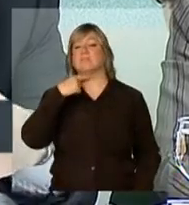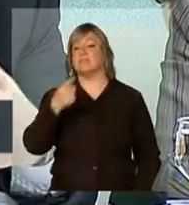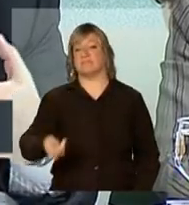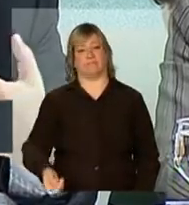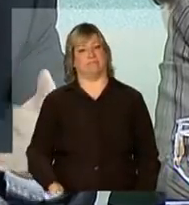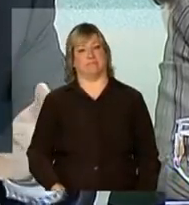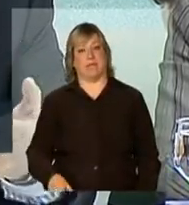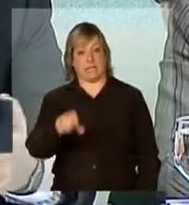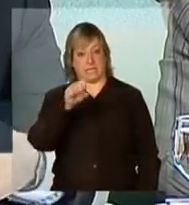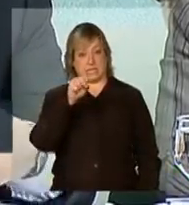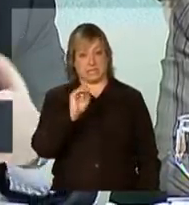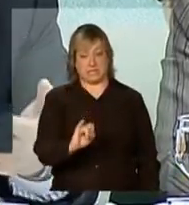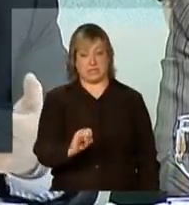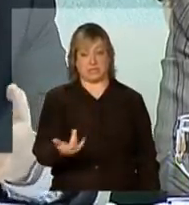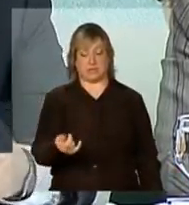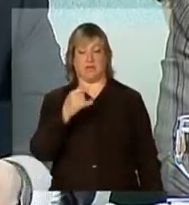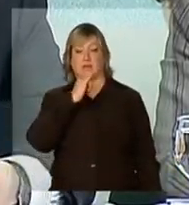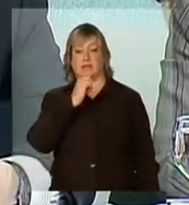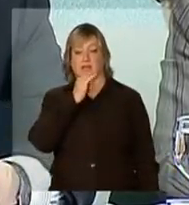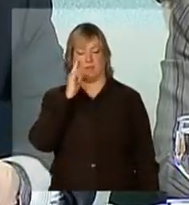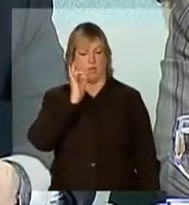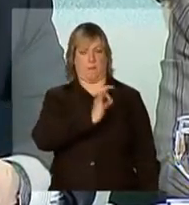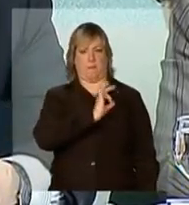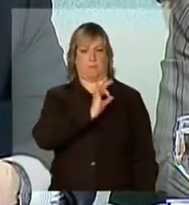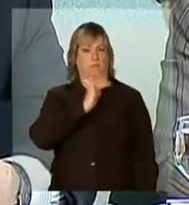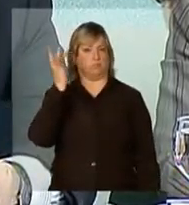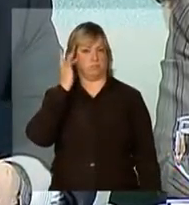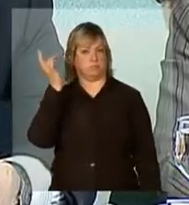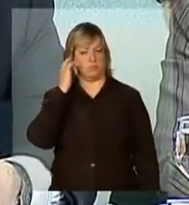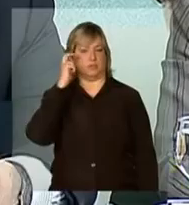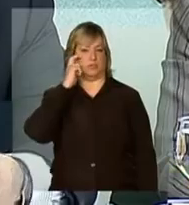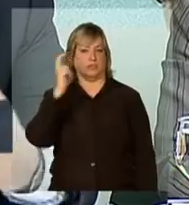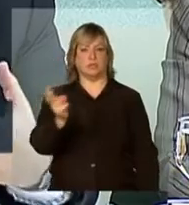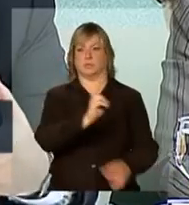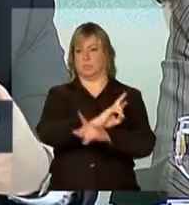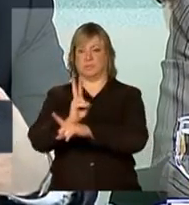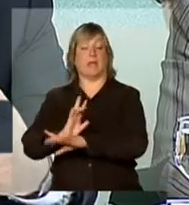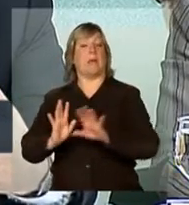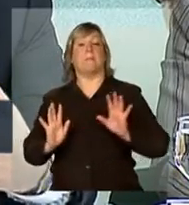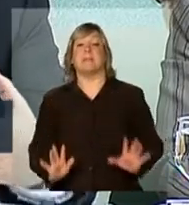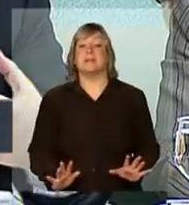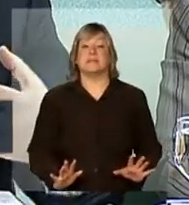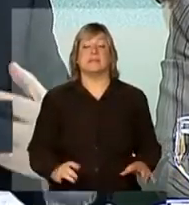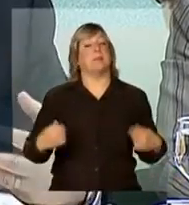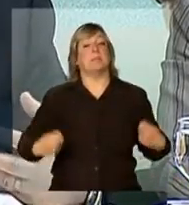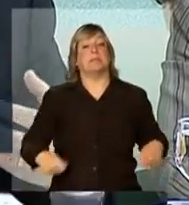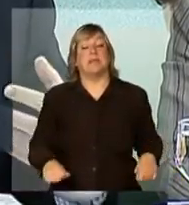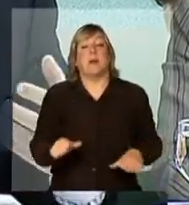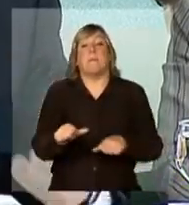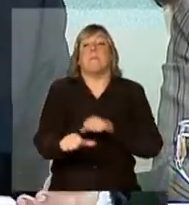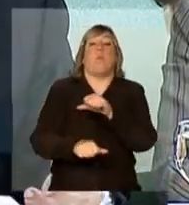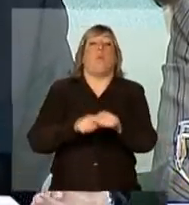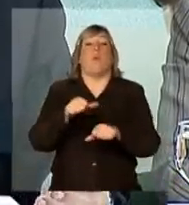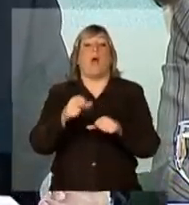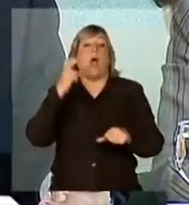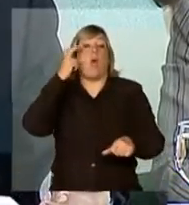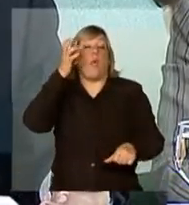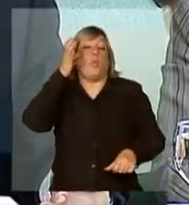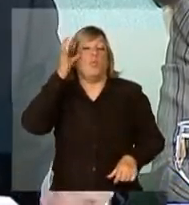Sim, uma acção policial, um policiamento inteligente, mas você precisa mudar a